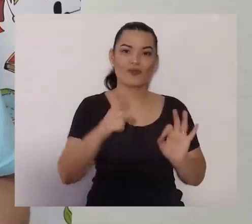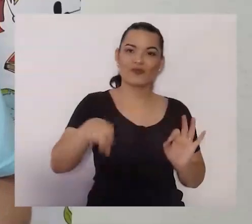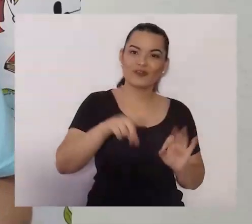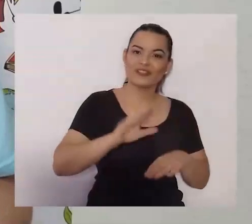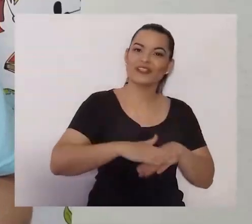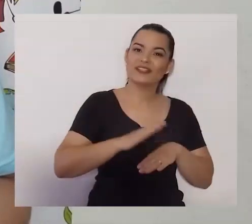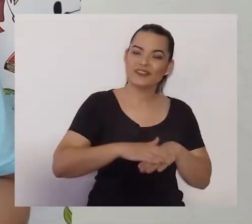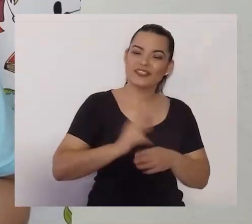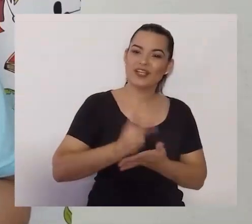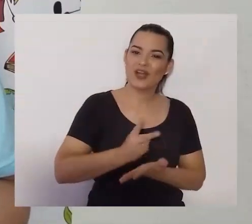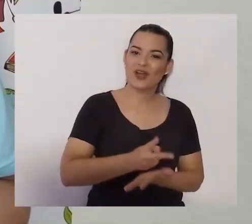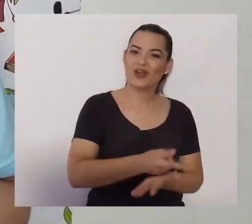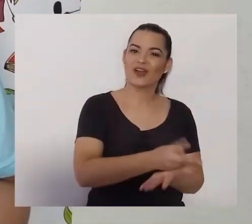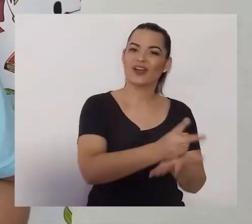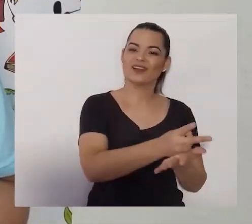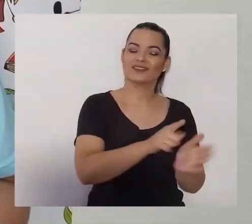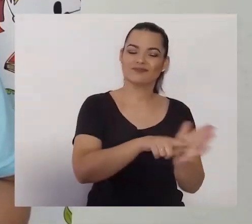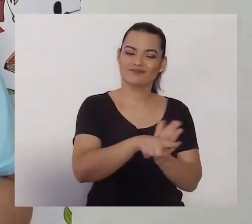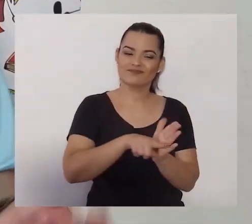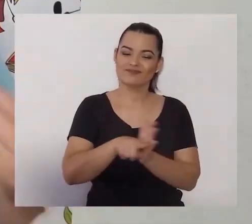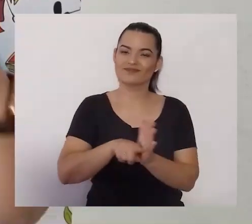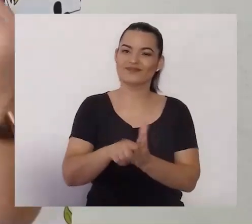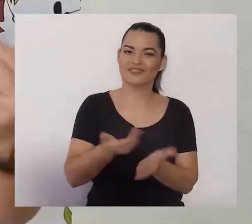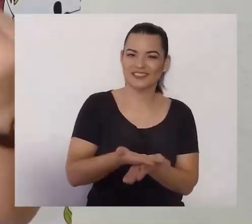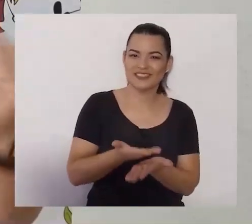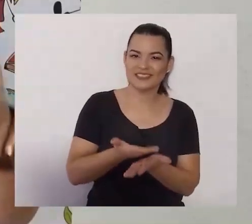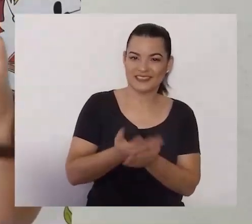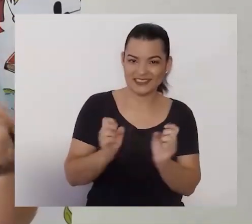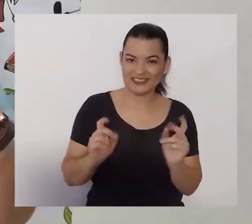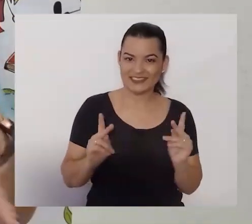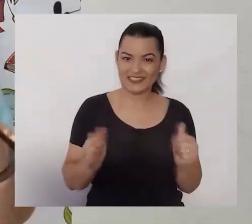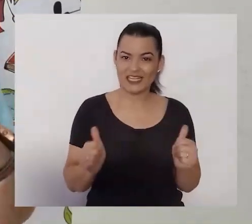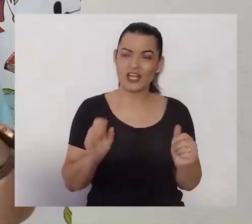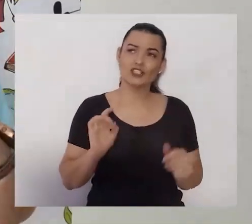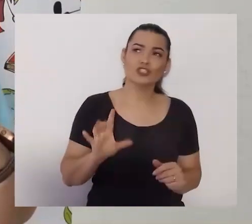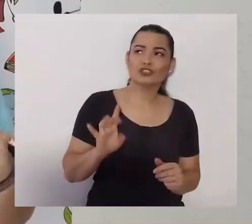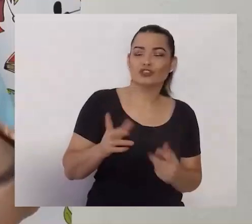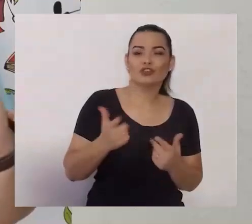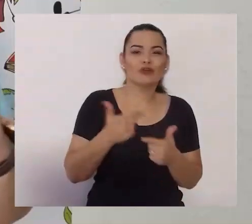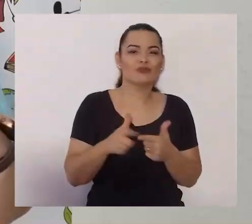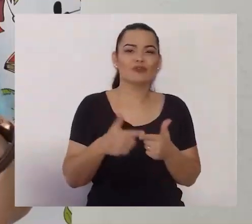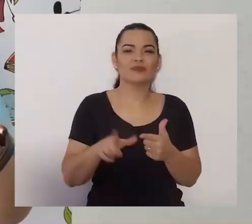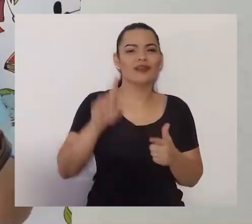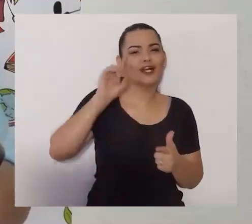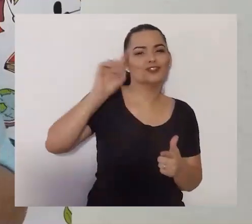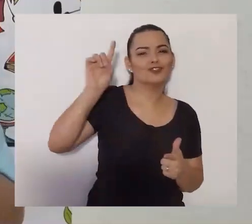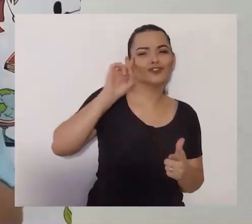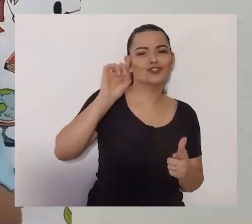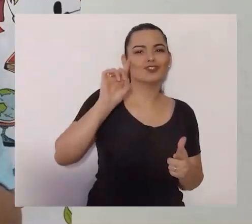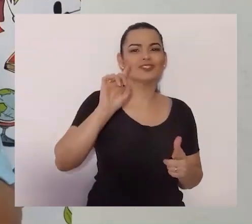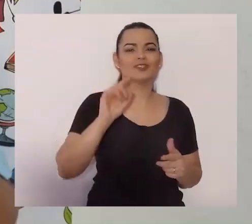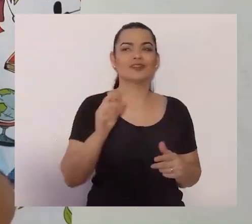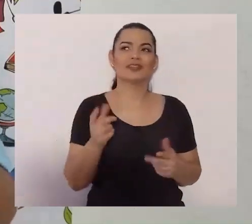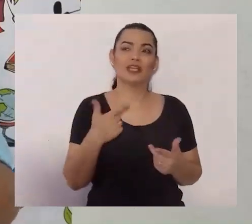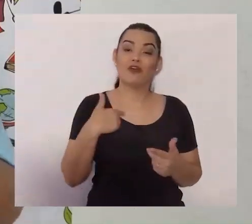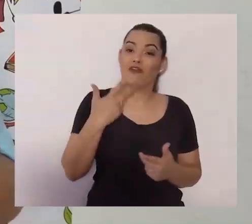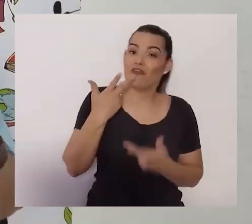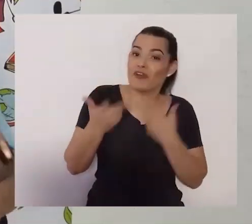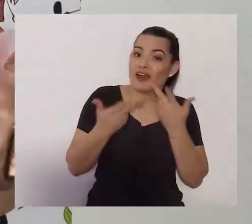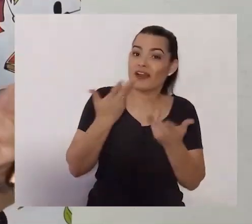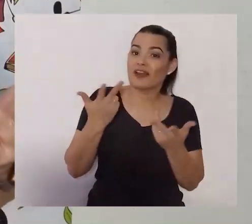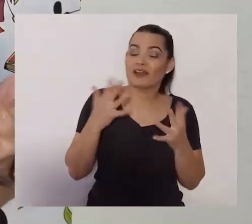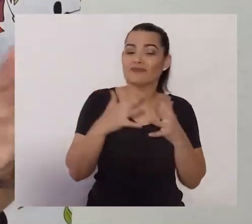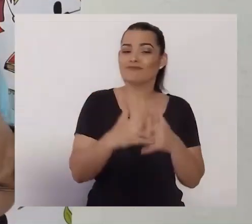vocês pudessem continuar investigando. Então, foi só uma questão de data ali, algumas coisinhas na fala que ficou um